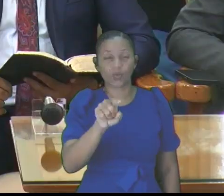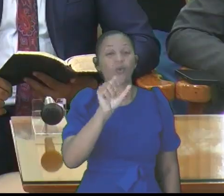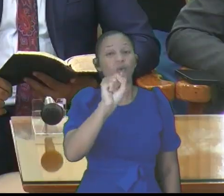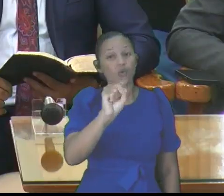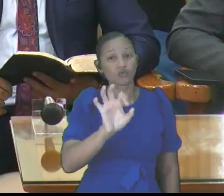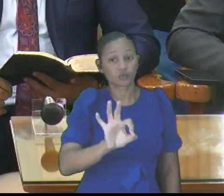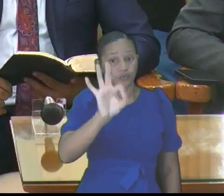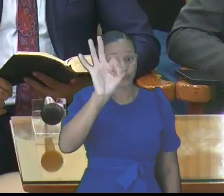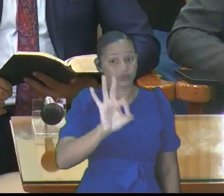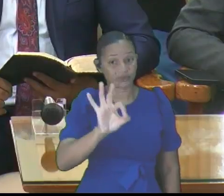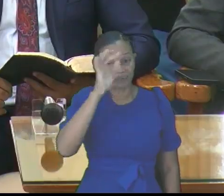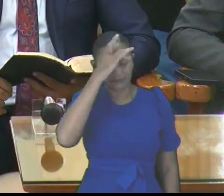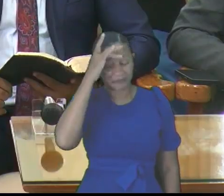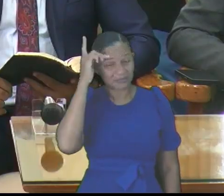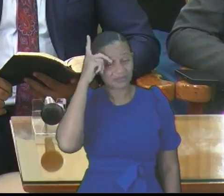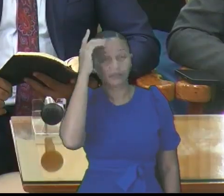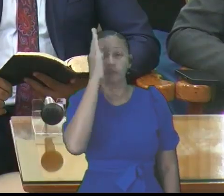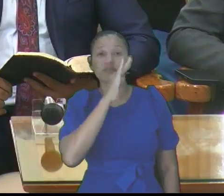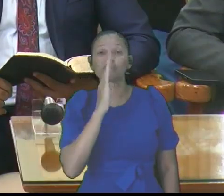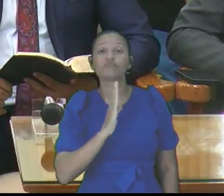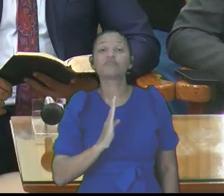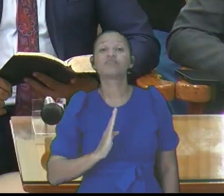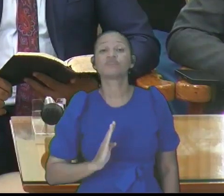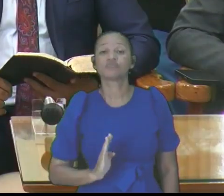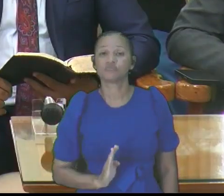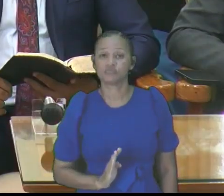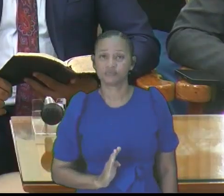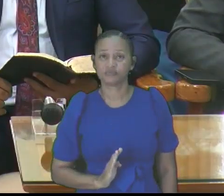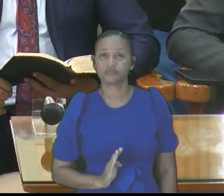8% dos brasileiros estão